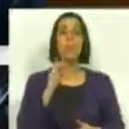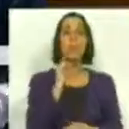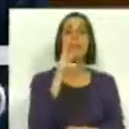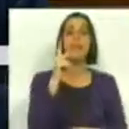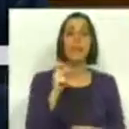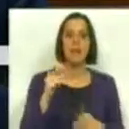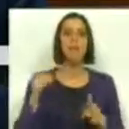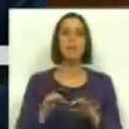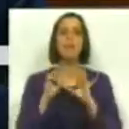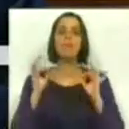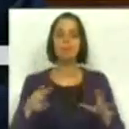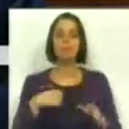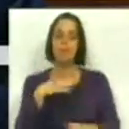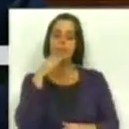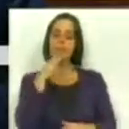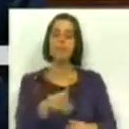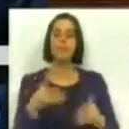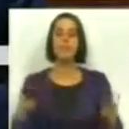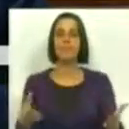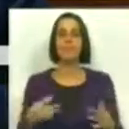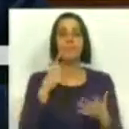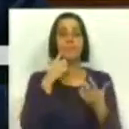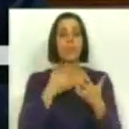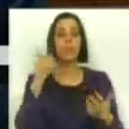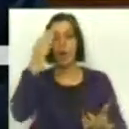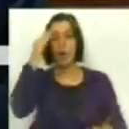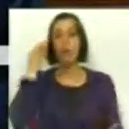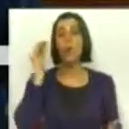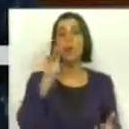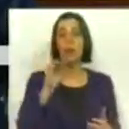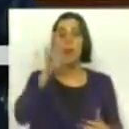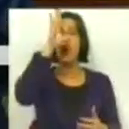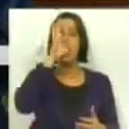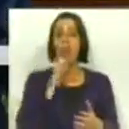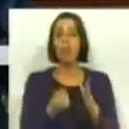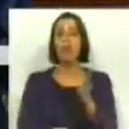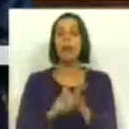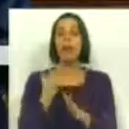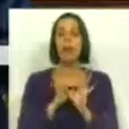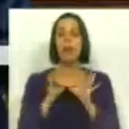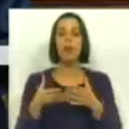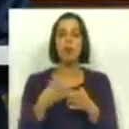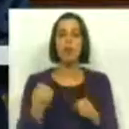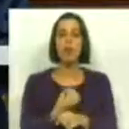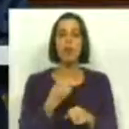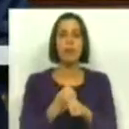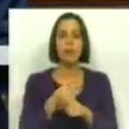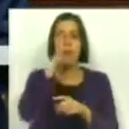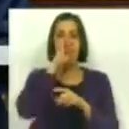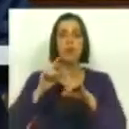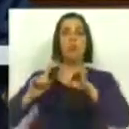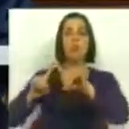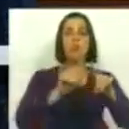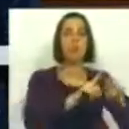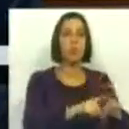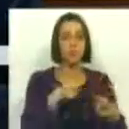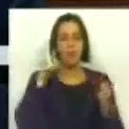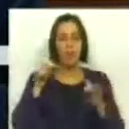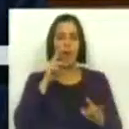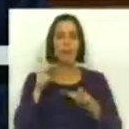IVA, merece-nos igualmente referência e destaque a recomendação para que o Governo crie um grupo de trabalho interministerial